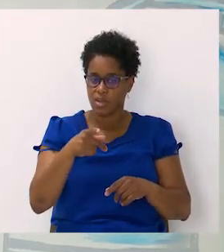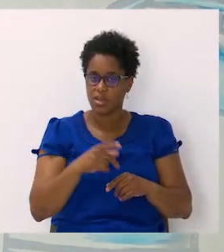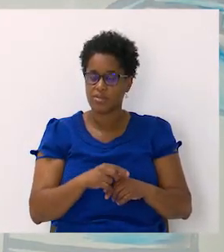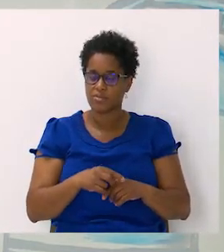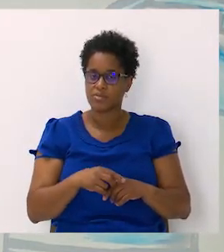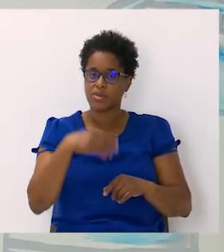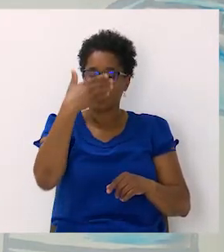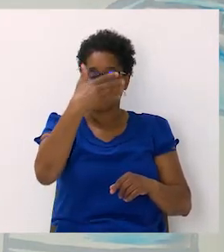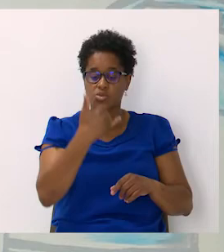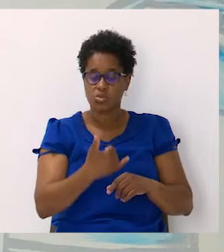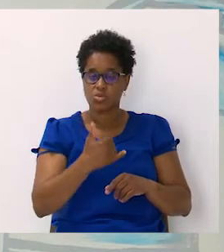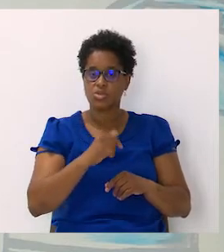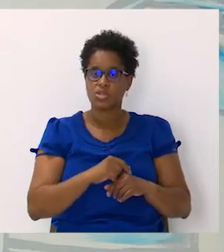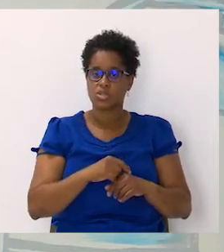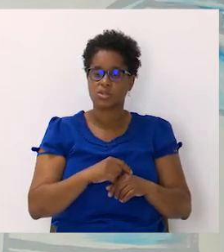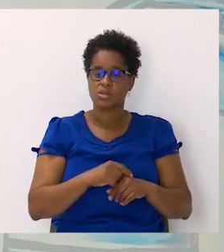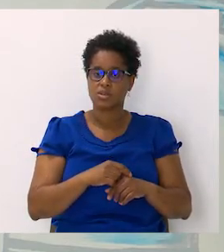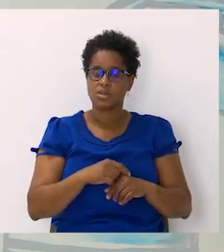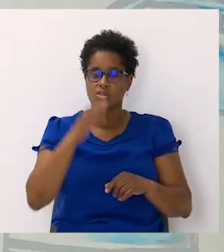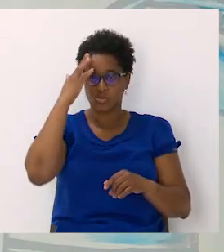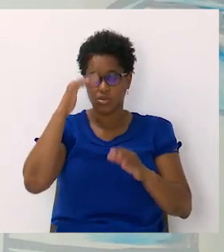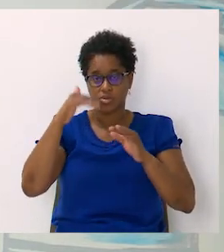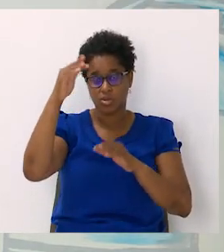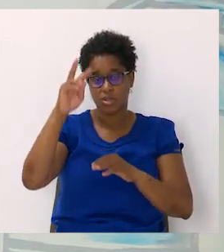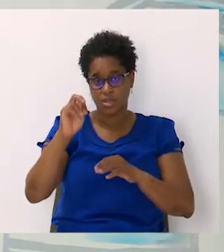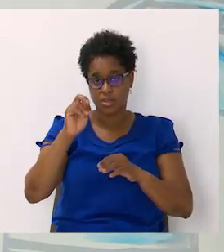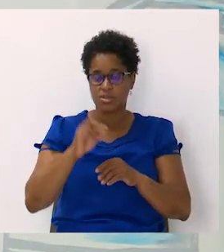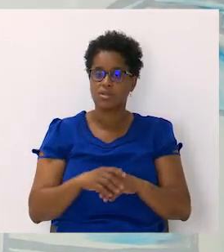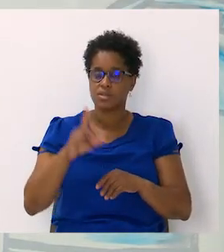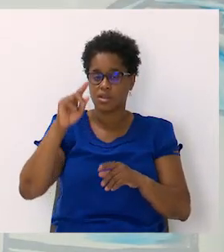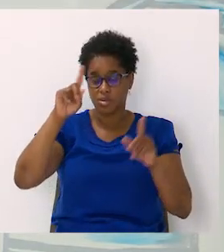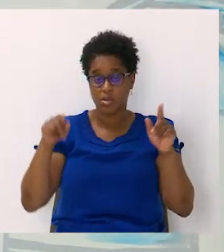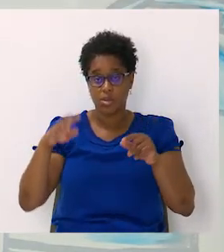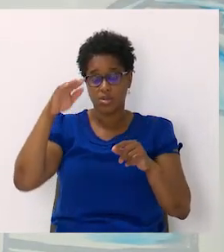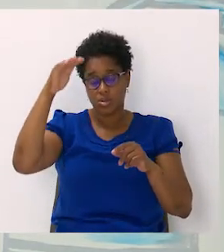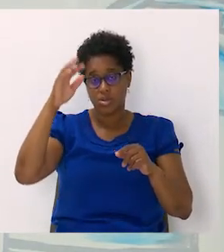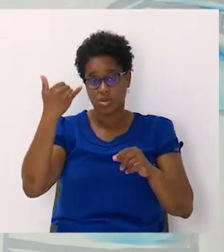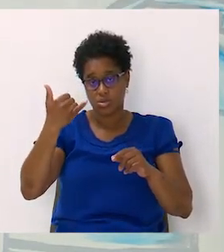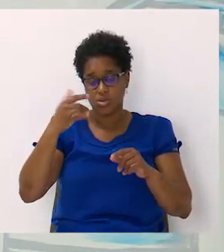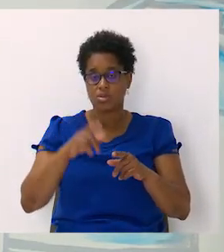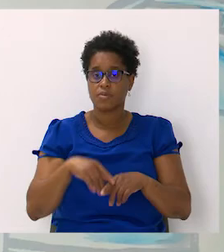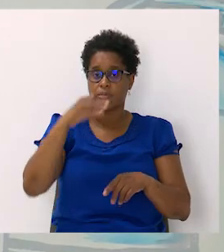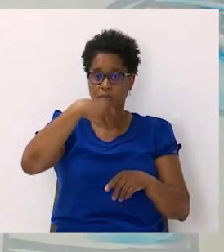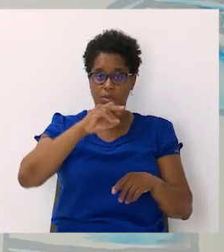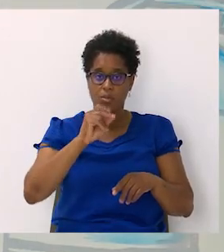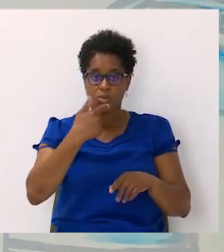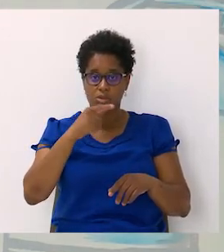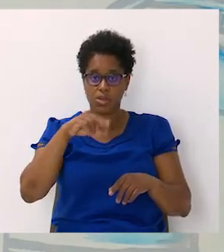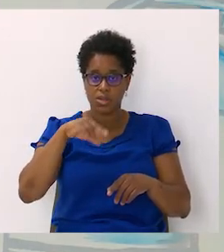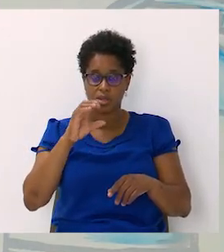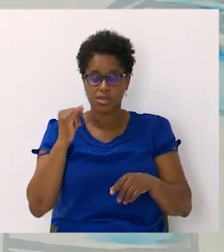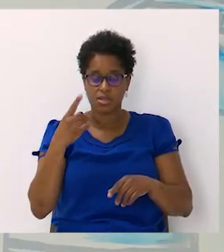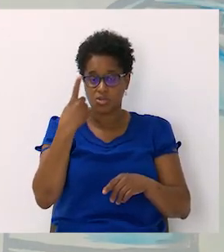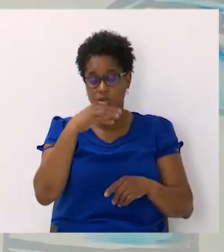com 1 sobre 2 de expoente 3 e de expoente 2. Potência de